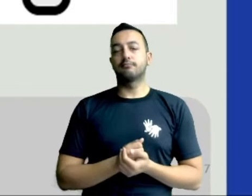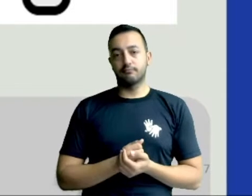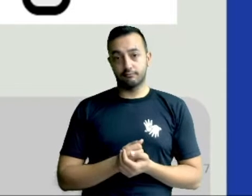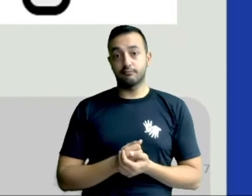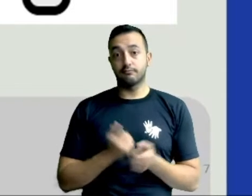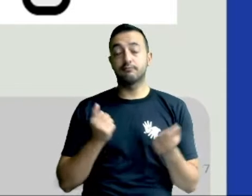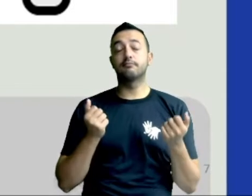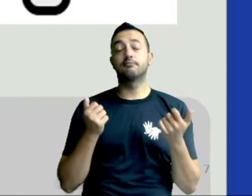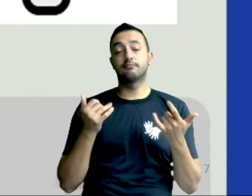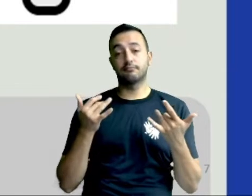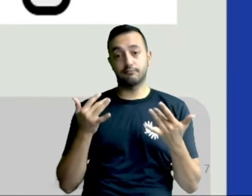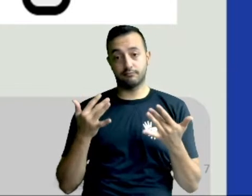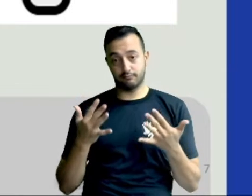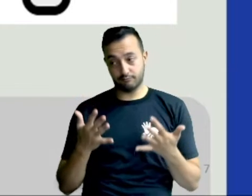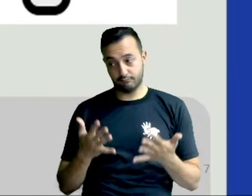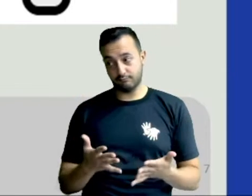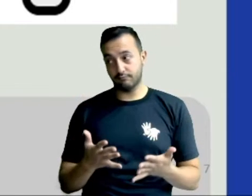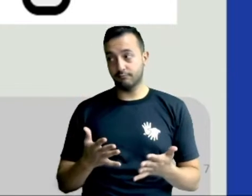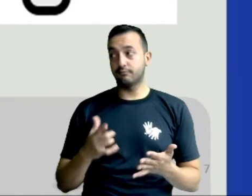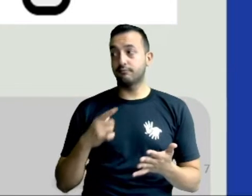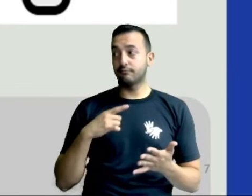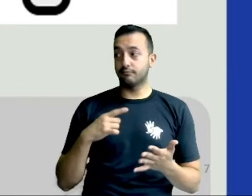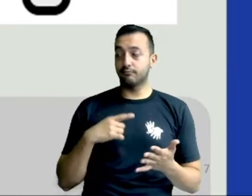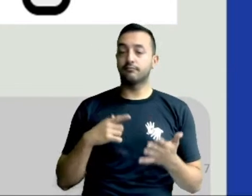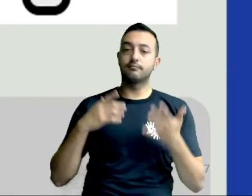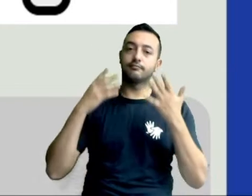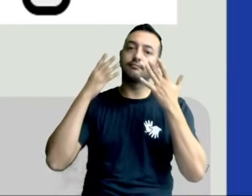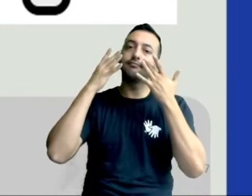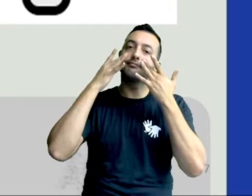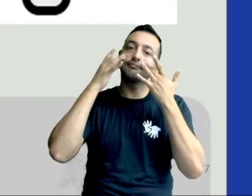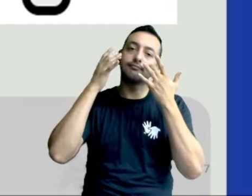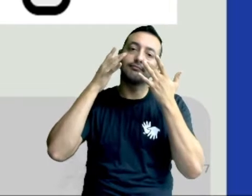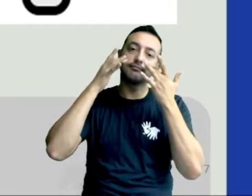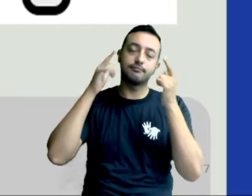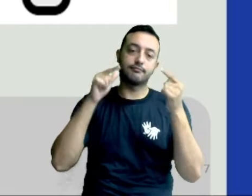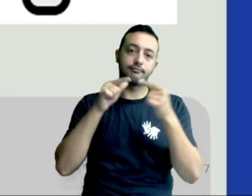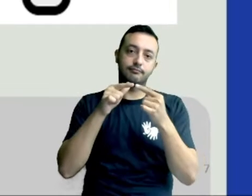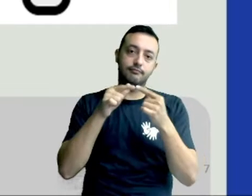narrativos feitos para serem encenados. Por